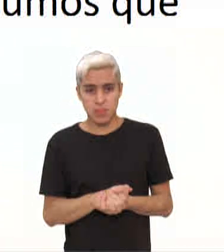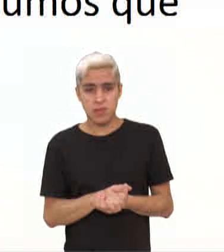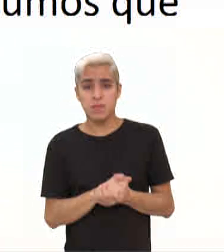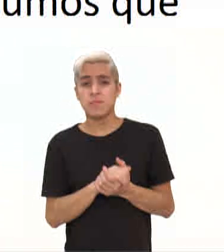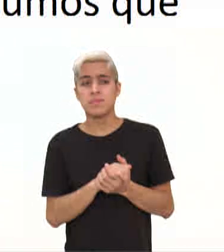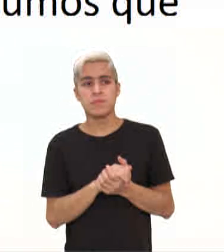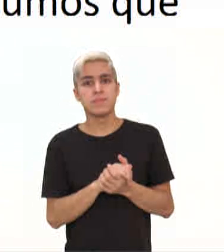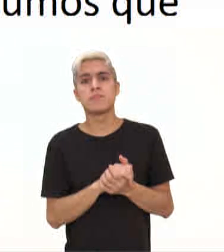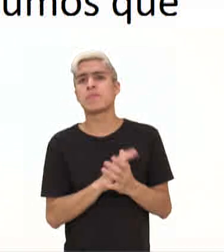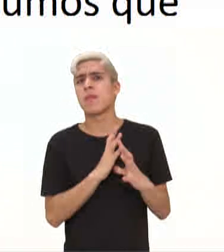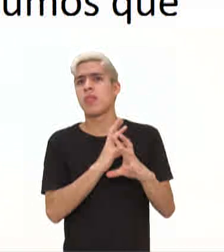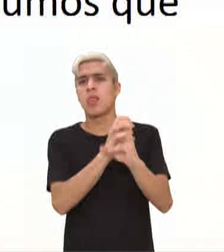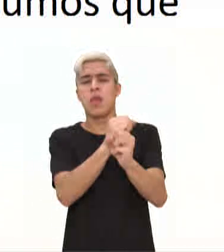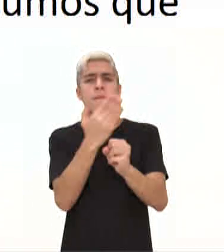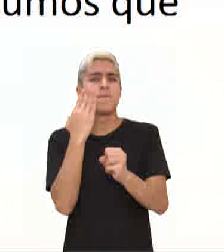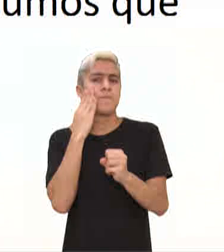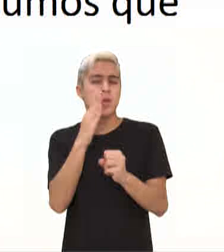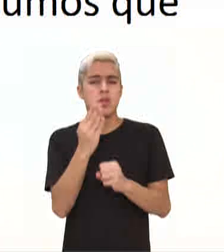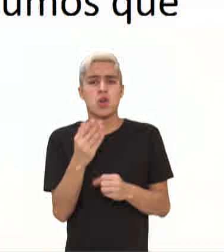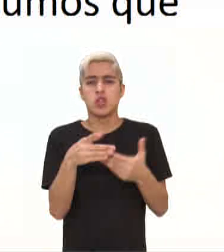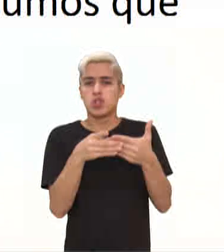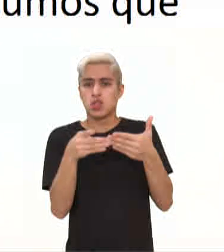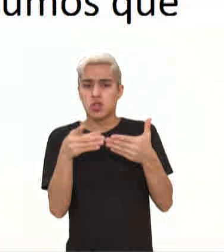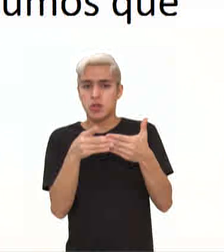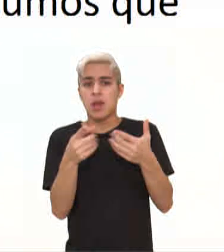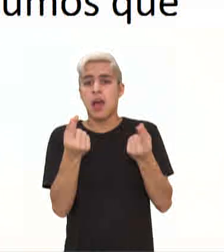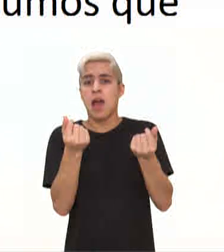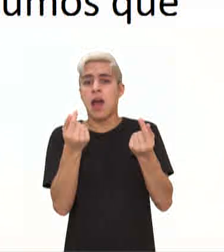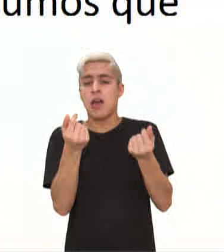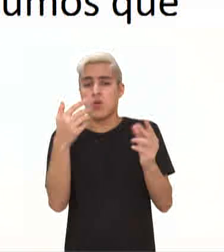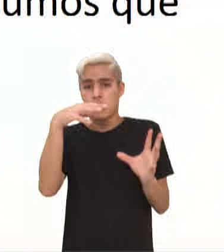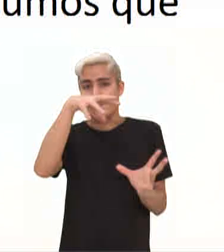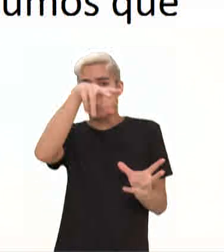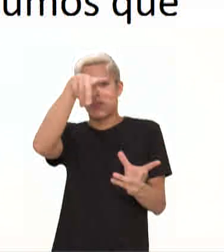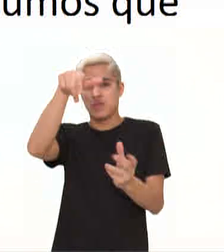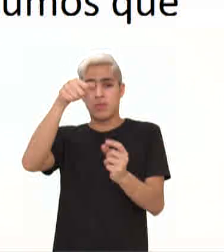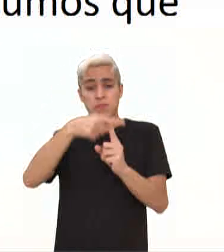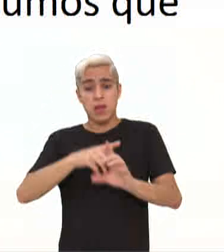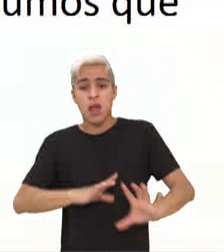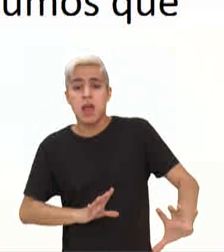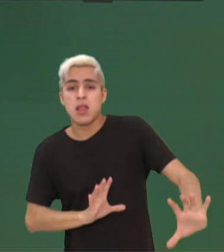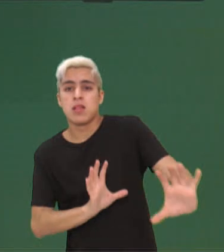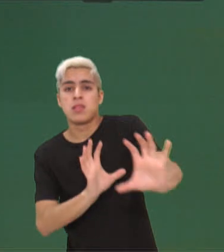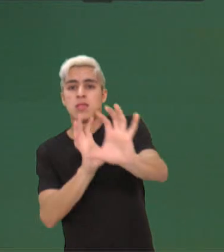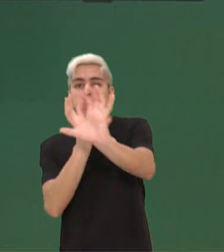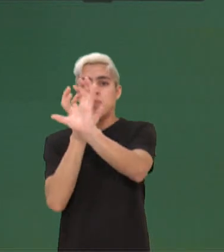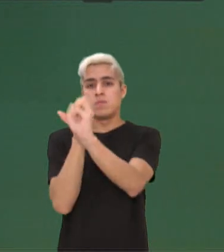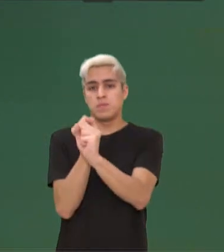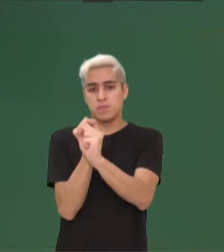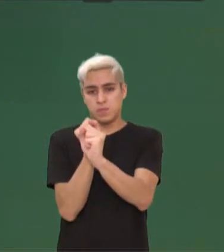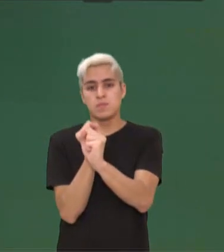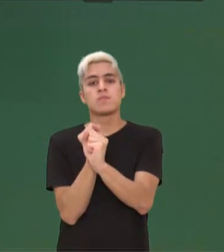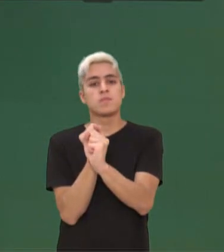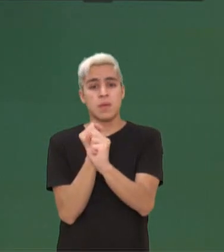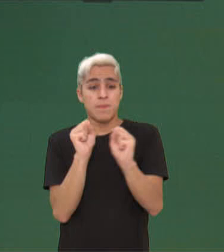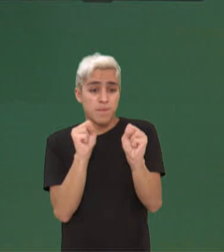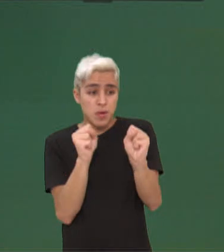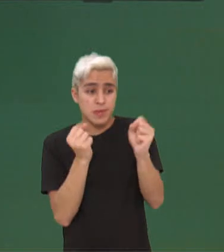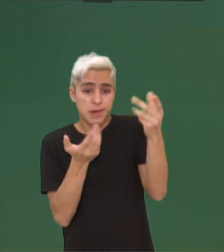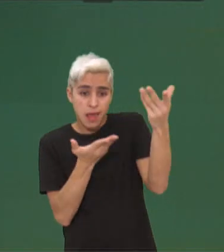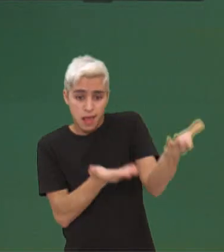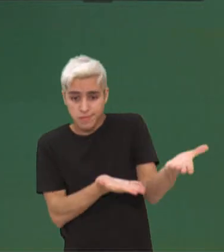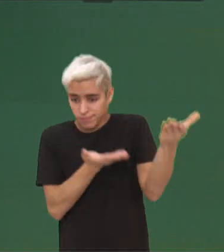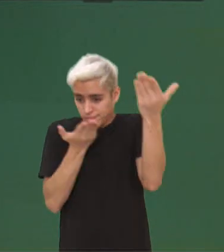ali alguns bilhões de dólares à economia global, né? Porque daí isso se calcula que é uma produção que poderia